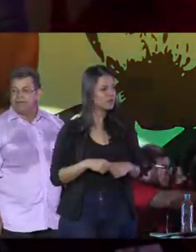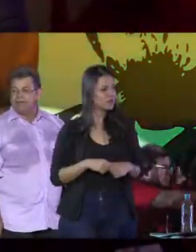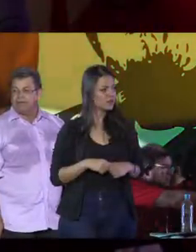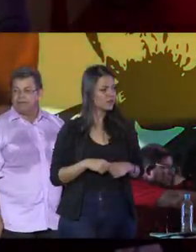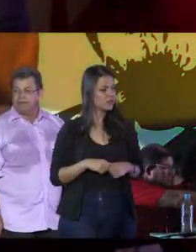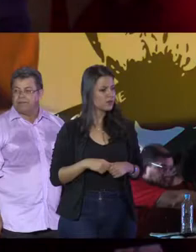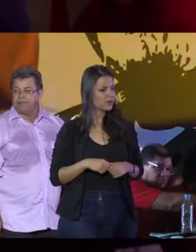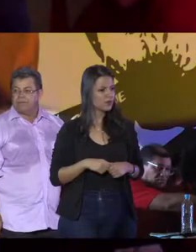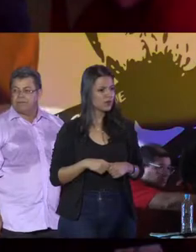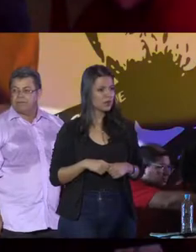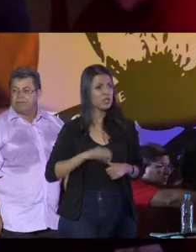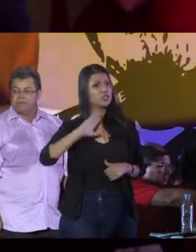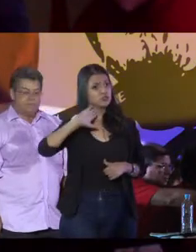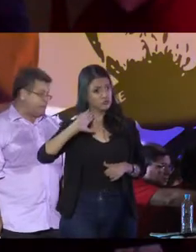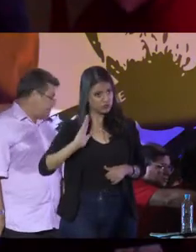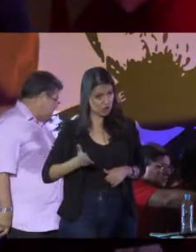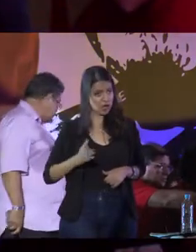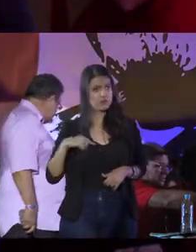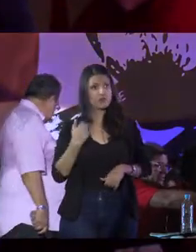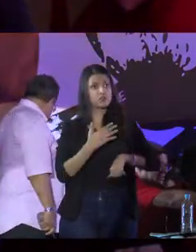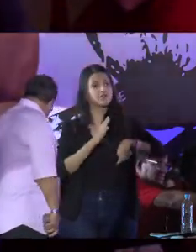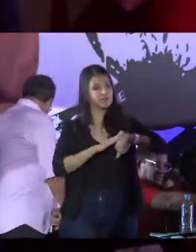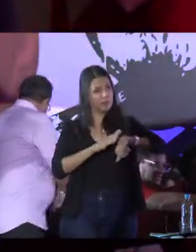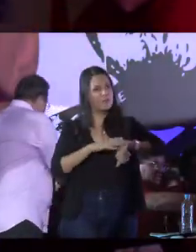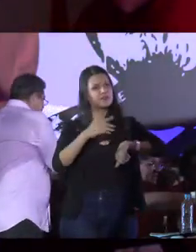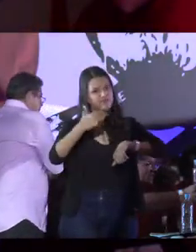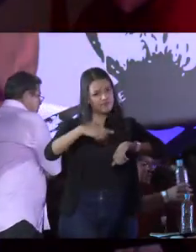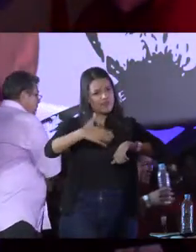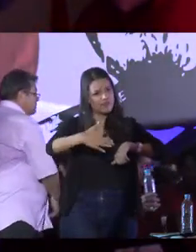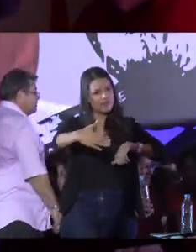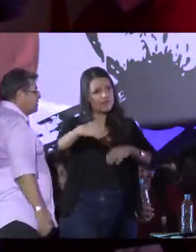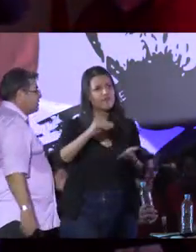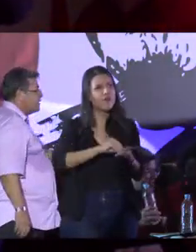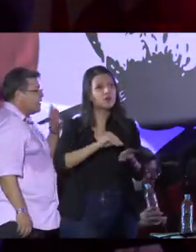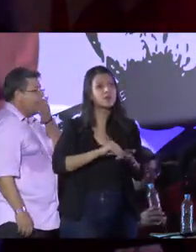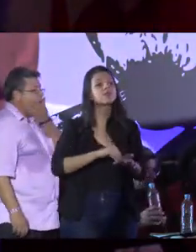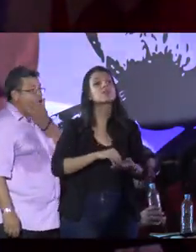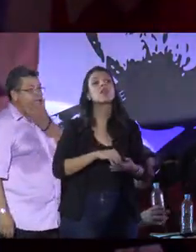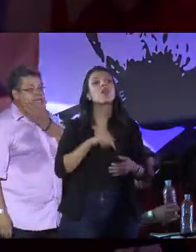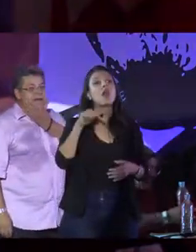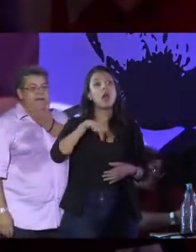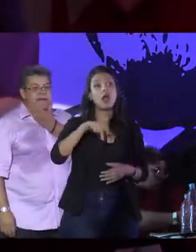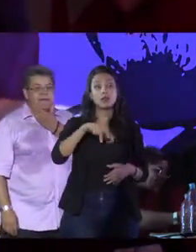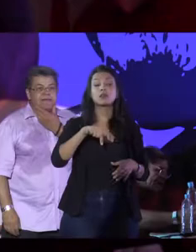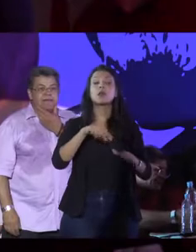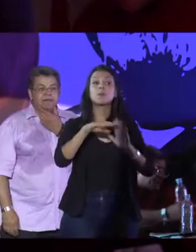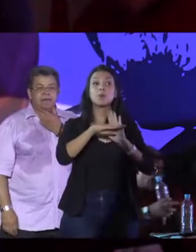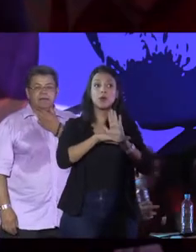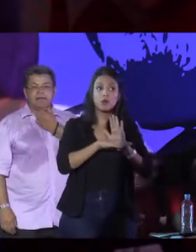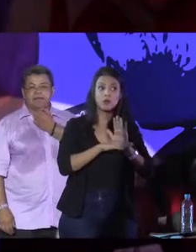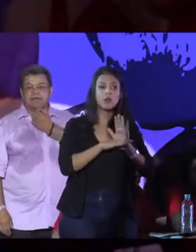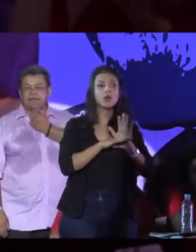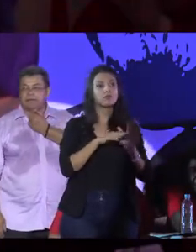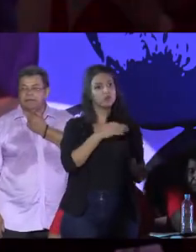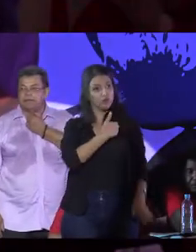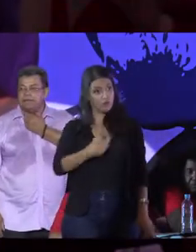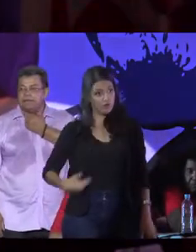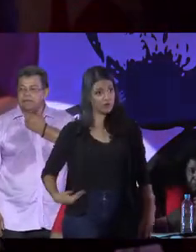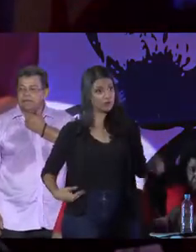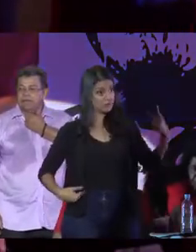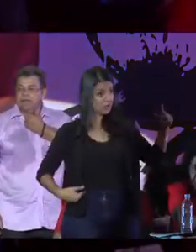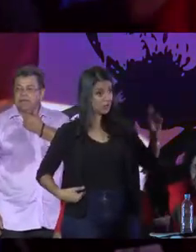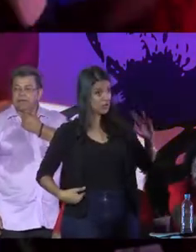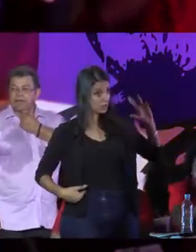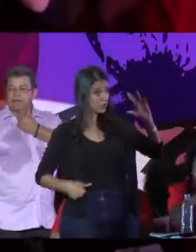nós fizemos o que fizemos, mas porque nós temos muito o que fazer. E quem está organizando o programa de governo do nosso